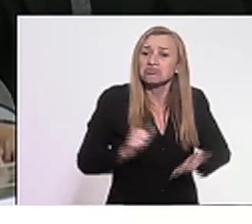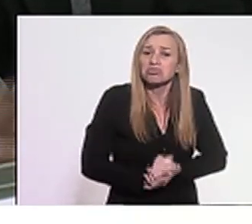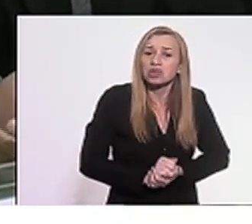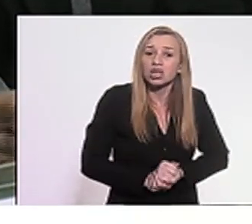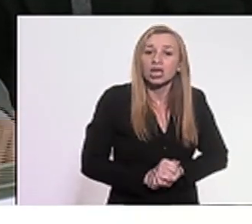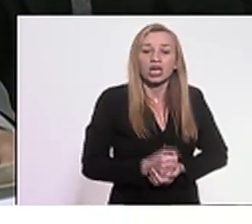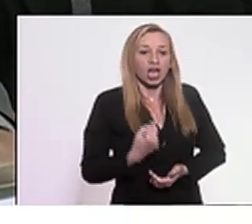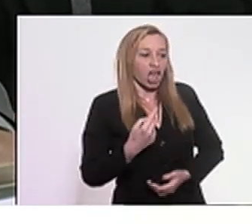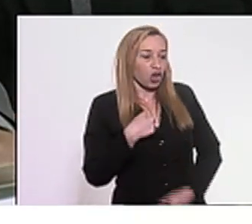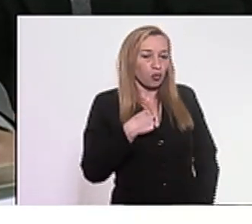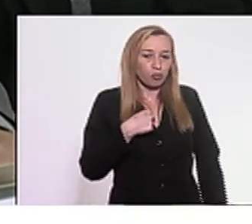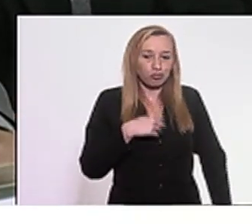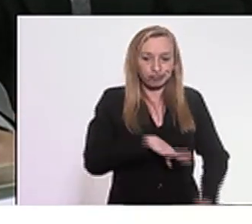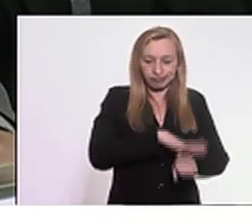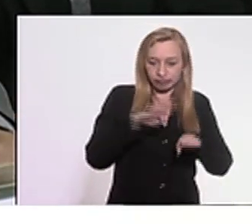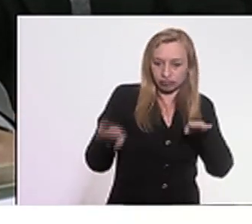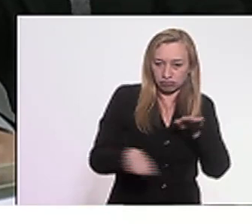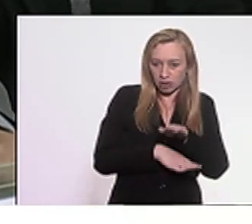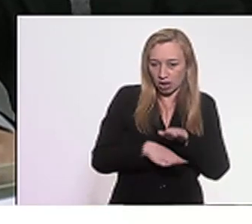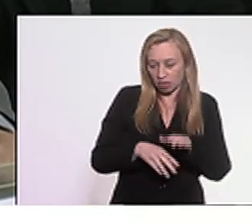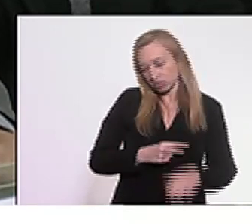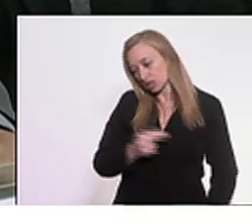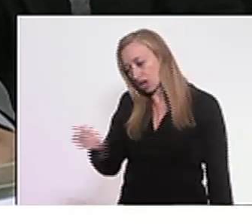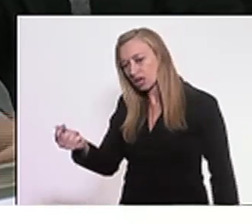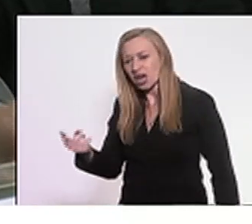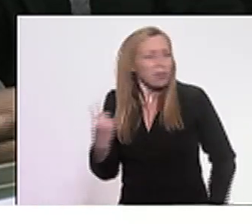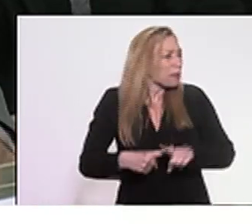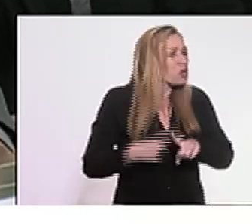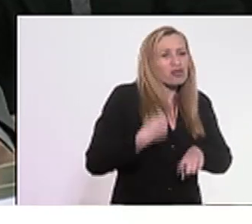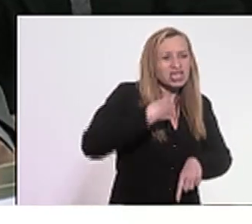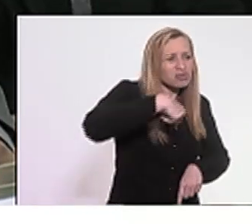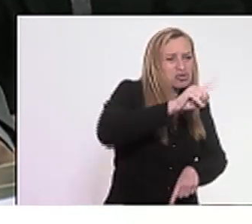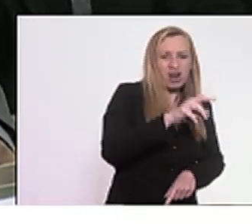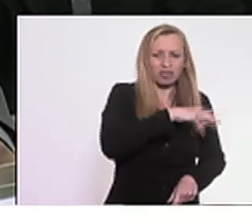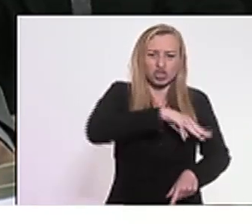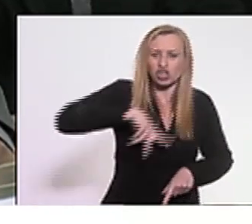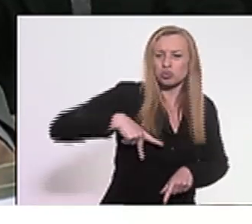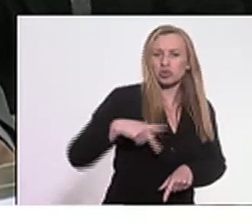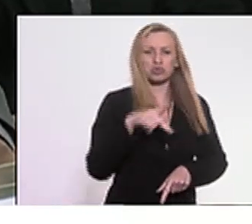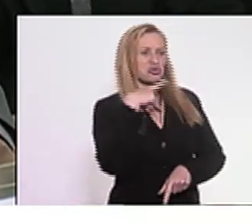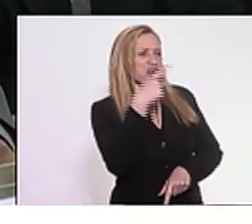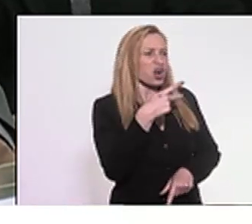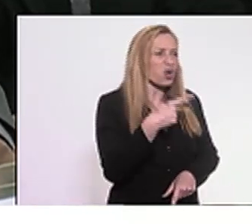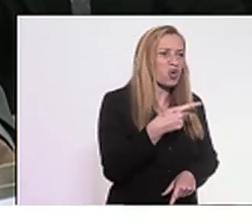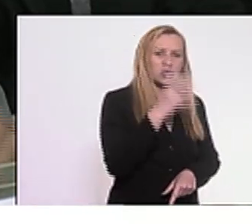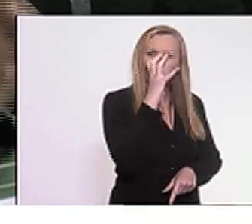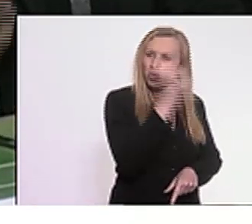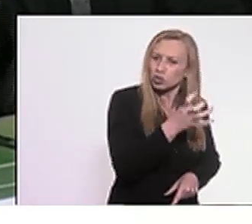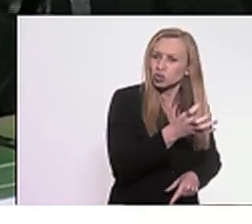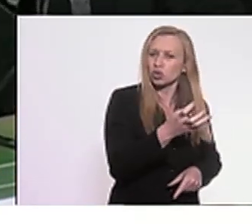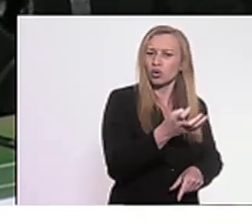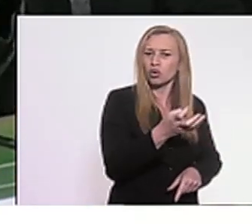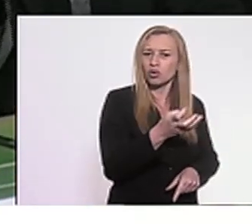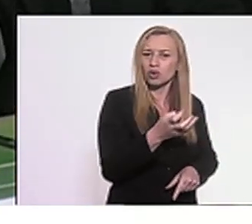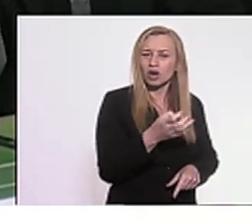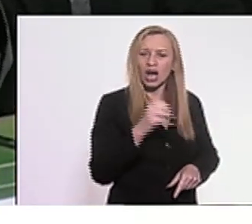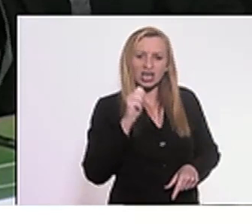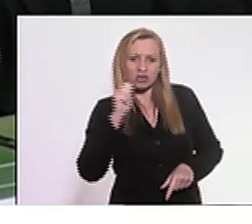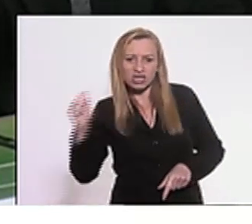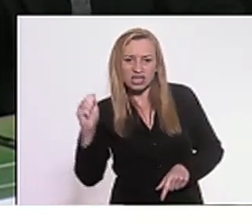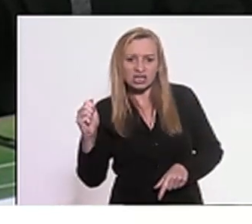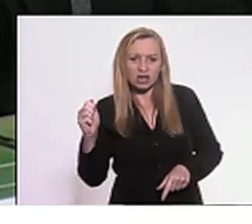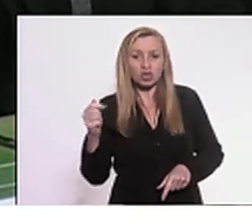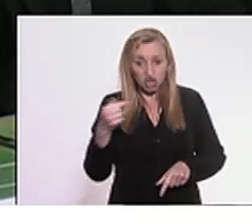no batalhão, fui humilhado. Mas por que você não se reportou ao Ministério Público? Você não se reportou à associação que eu